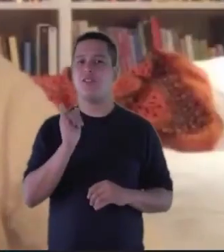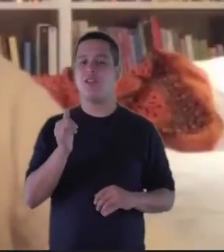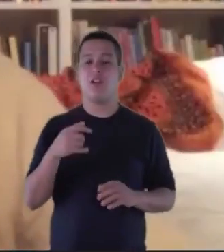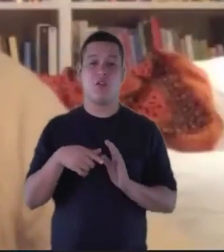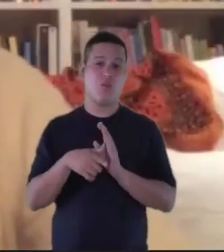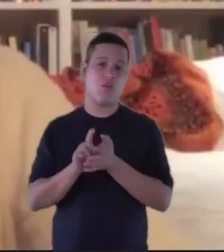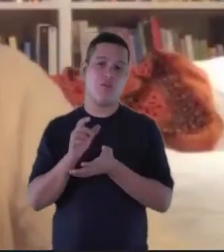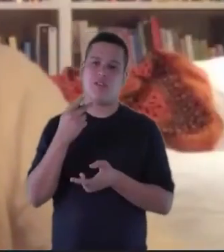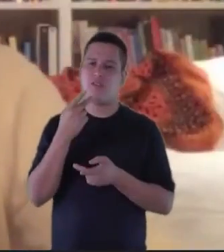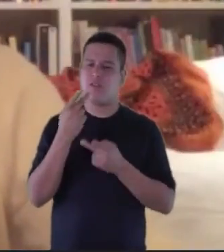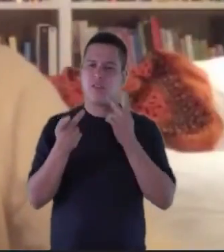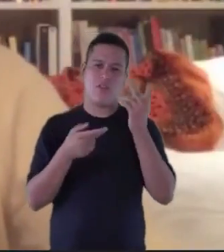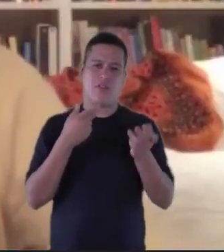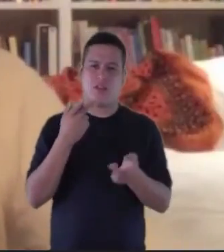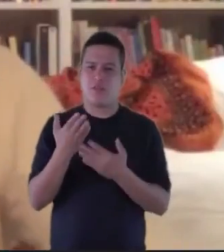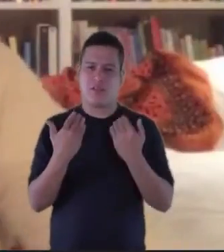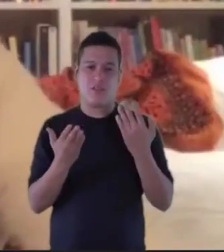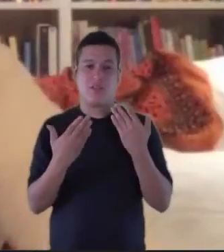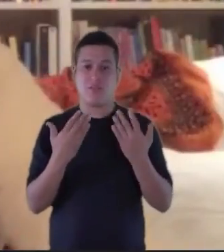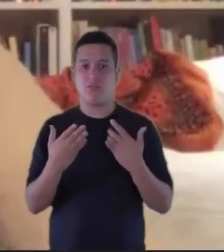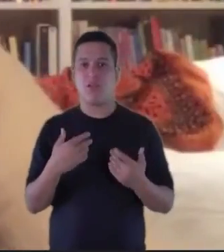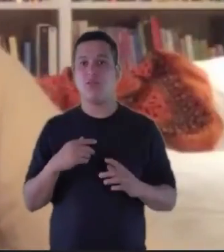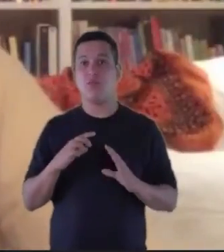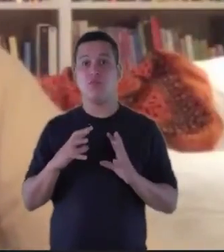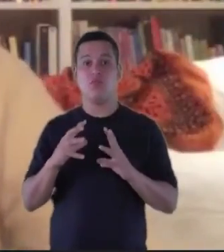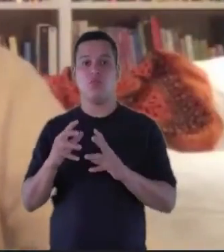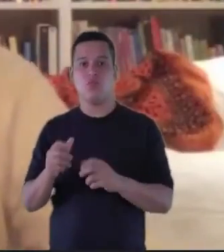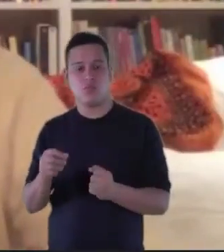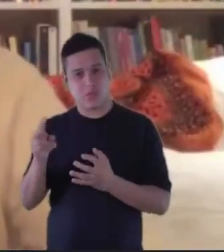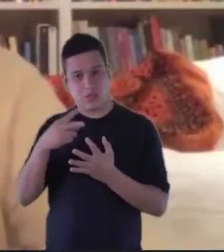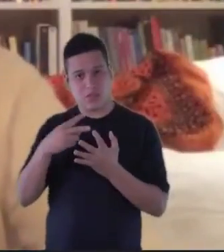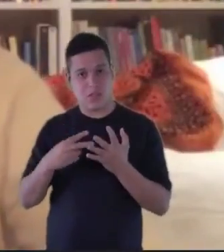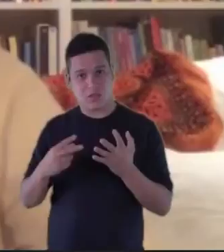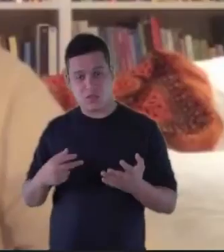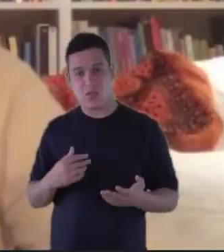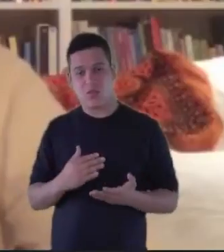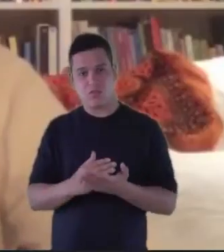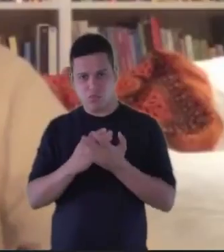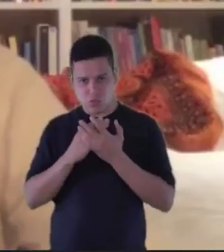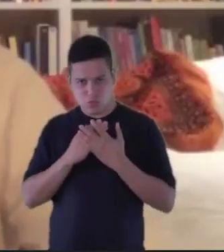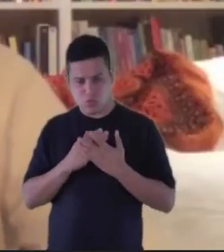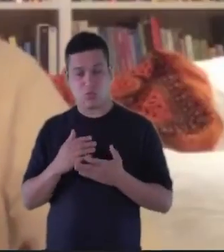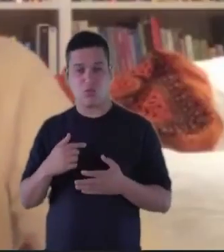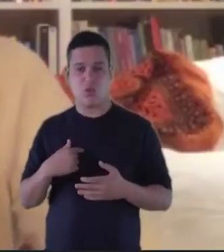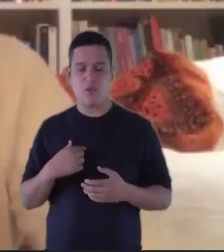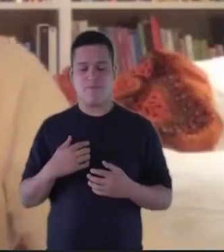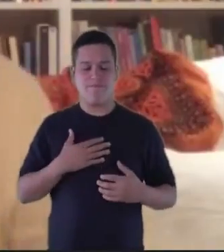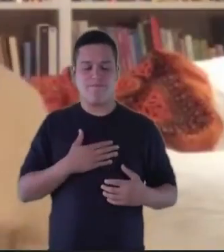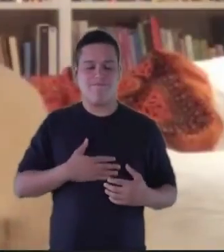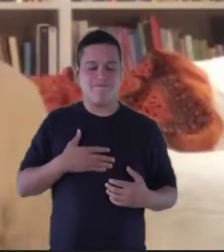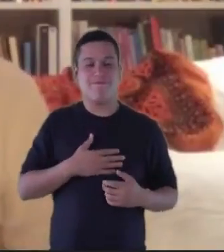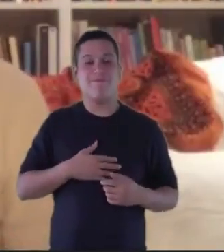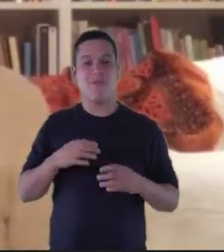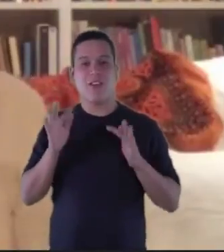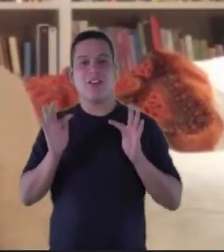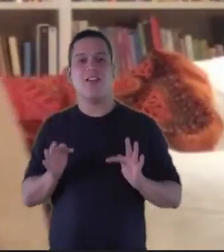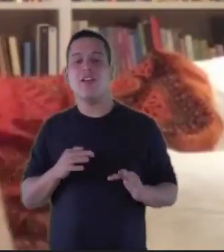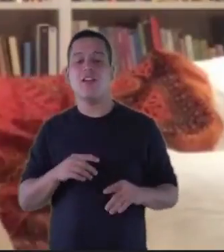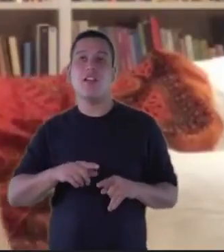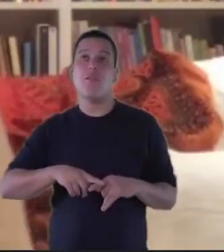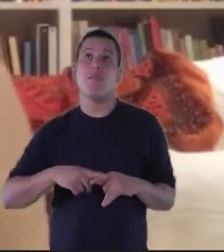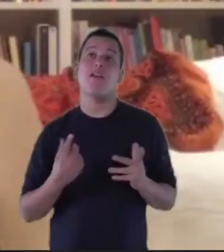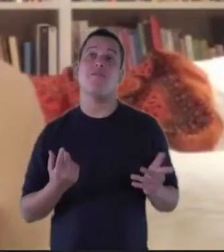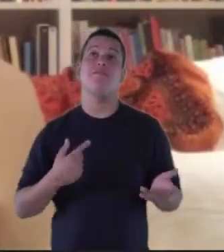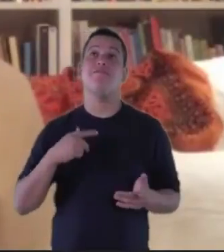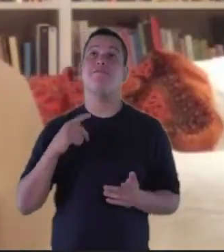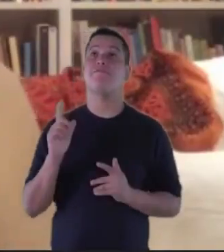em todas as prateleiras. Que a literatura já nos proporcionou de alegria, de prazer, mas, claro, que eu fico pensando